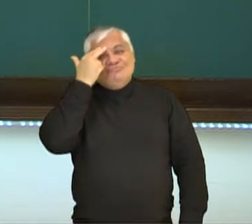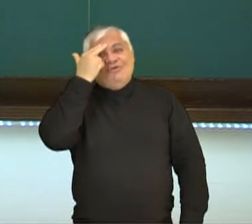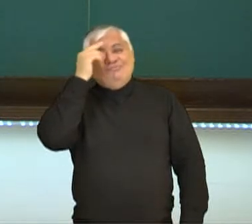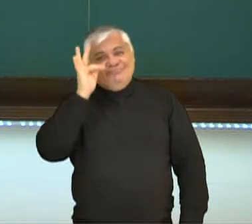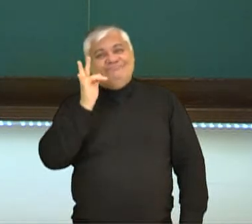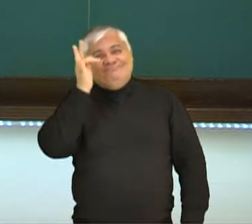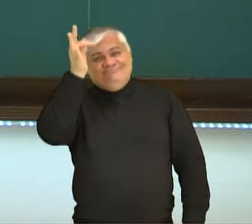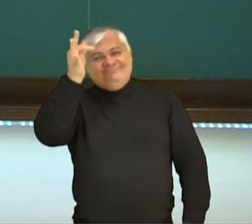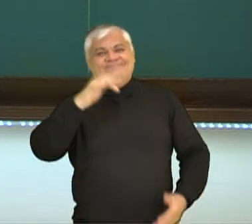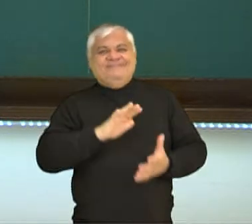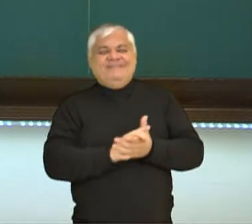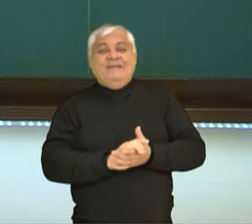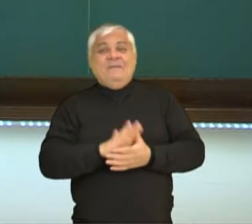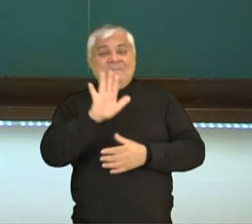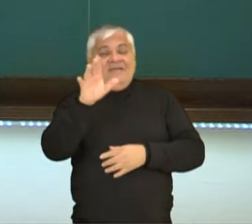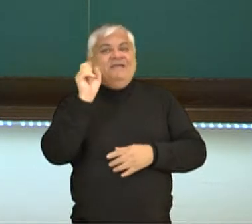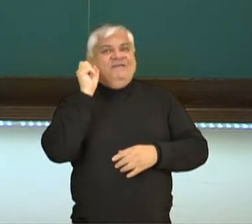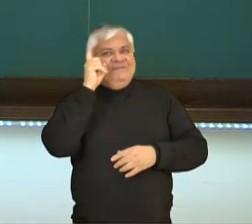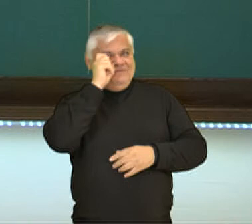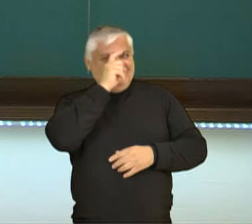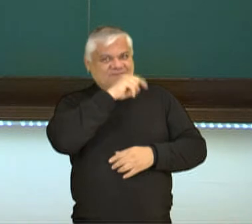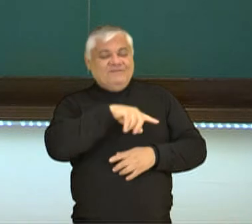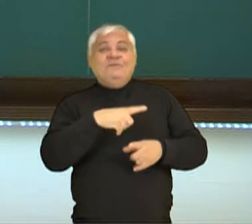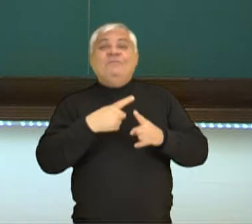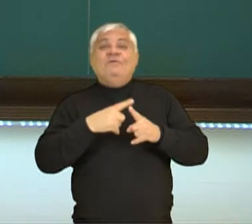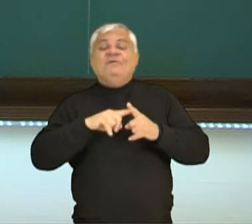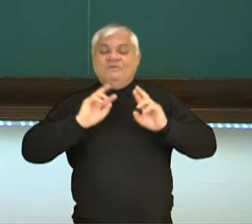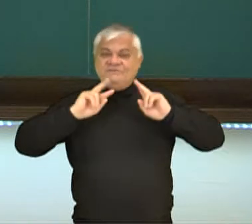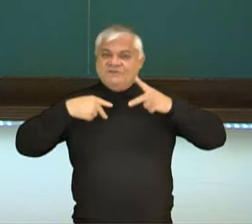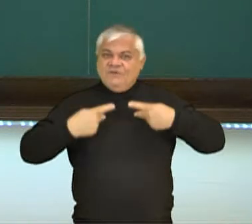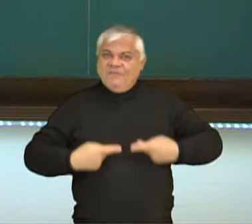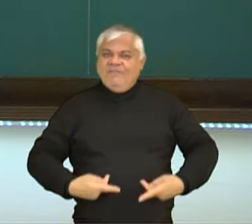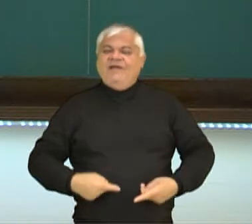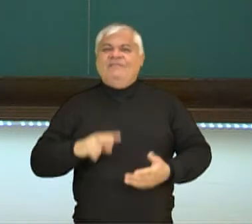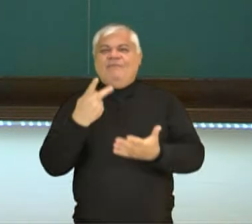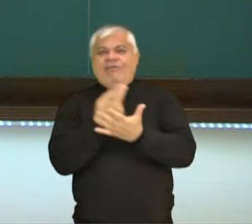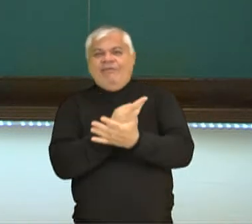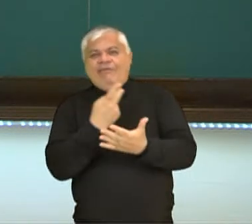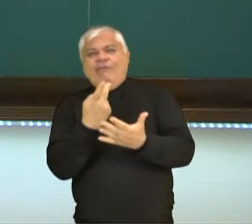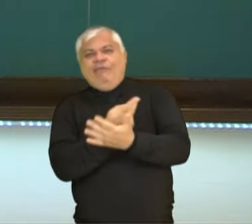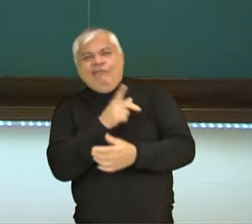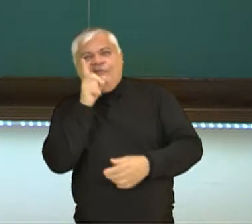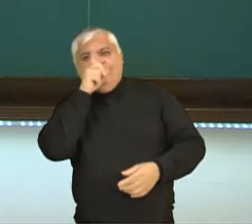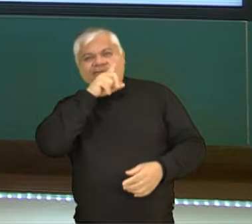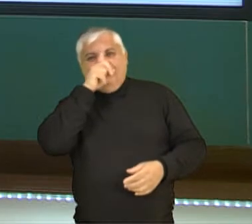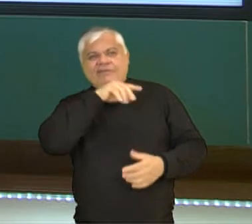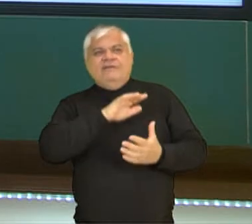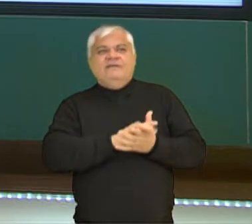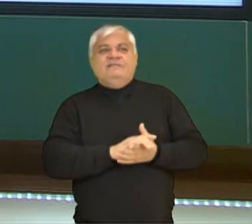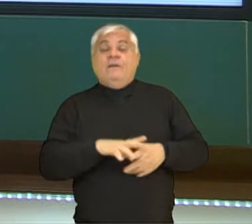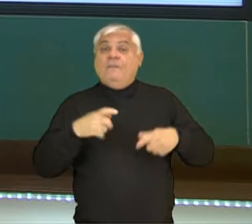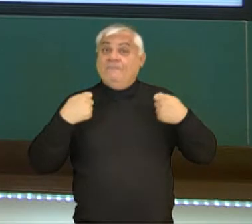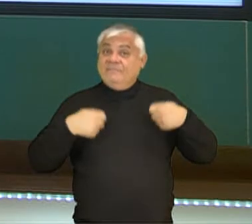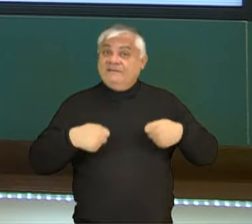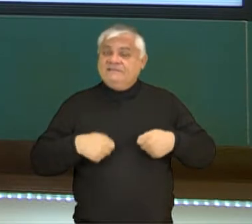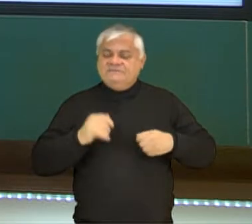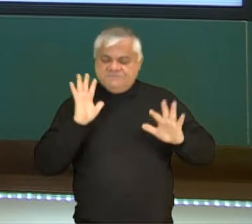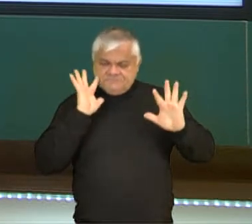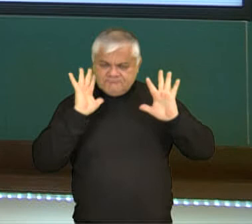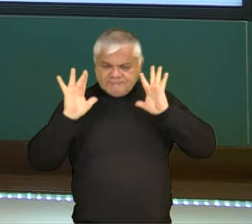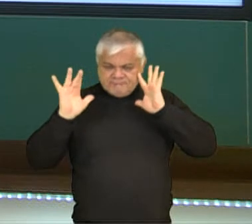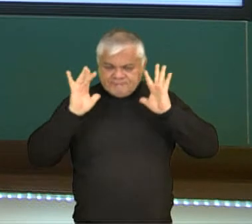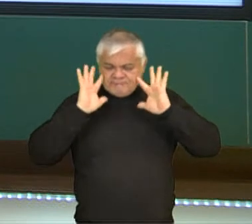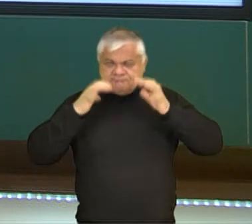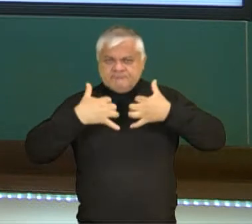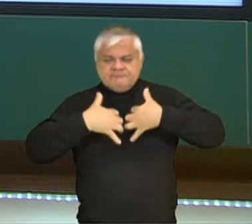Porém, esse sonho é muito difícil, visto que o ser humano, a gente é passível de erros, né? Então a gente tem que sempre refletir sobre